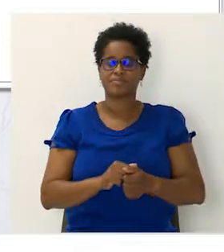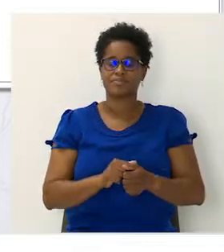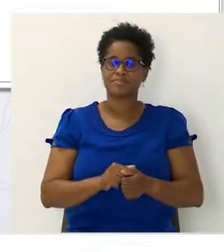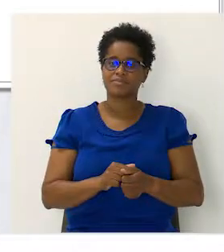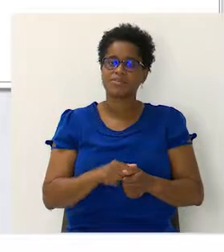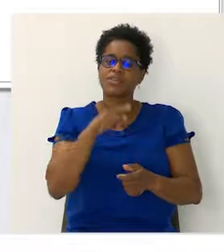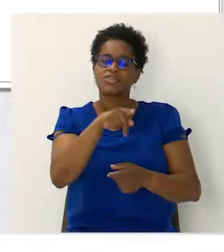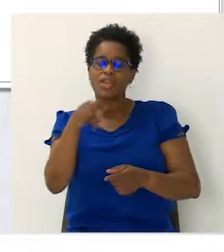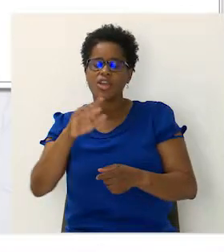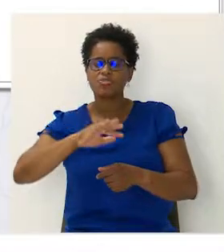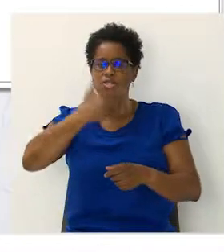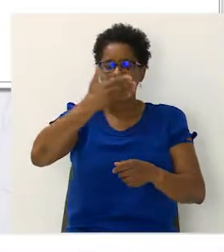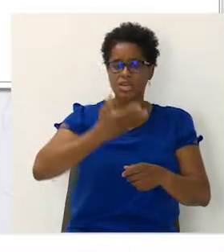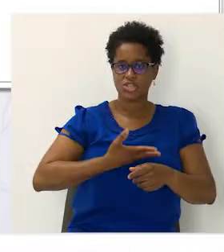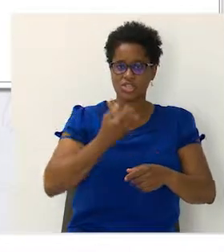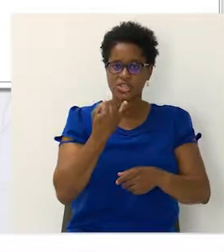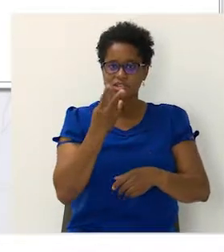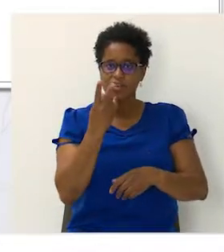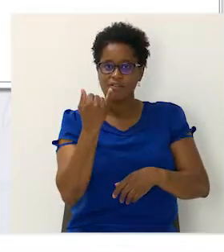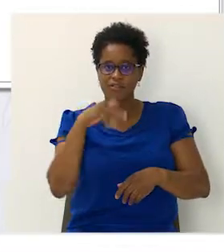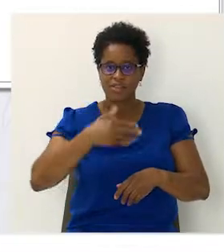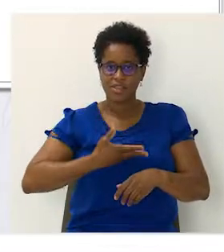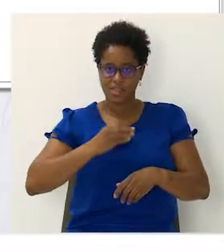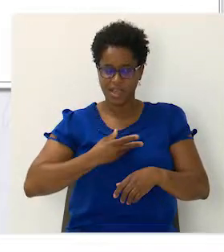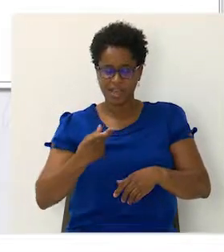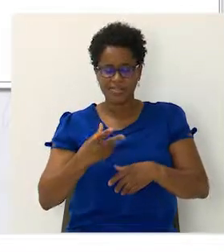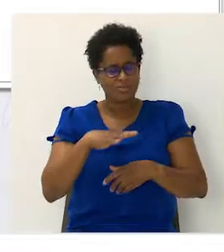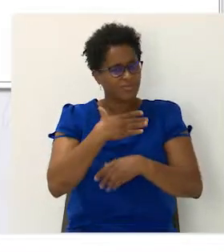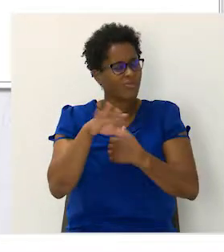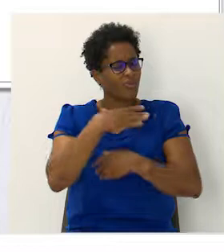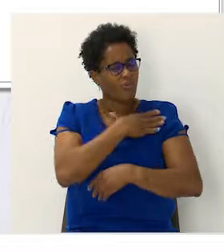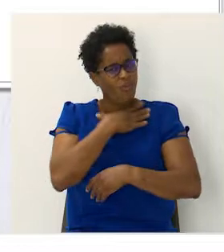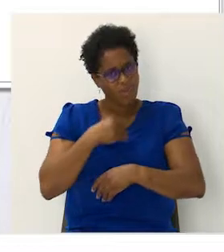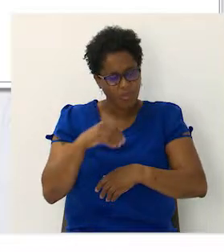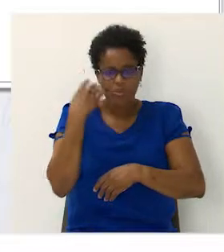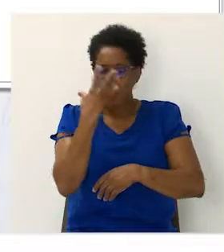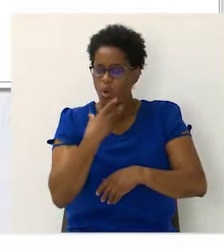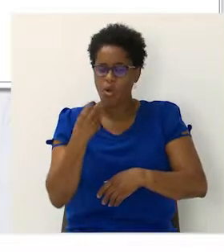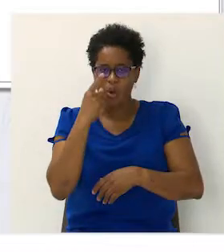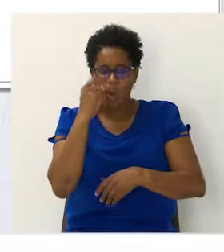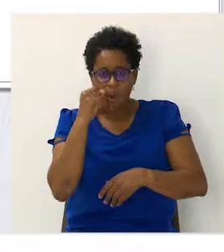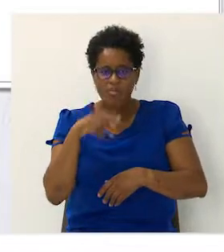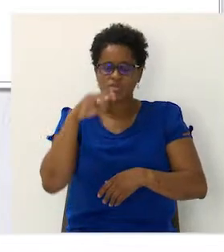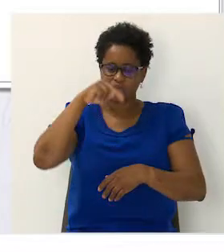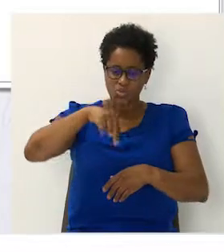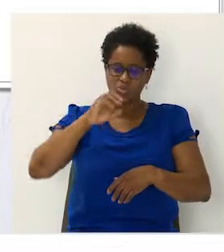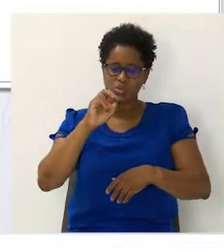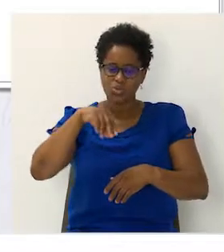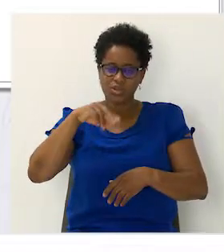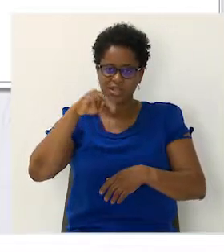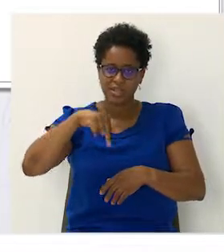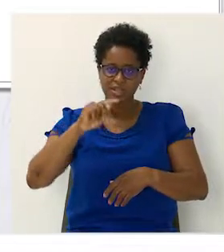Indicar as principais divindades adoradas pelos homens no Neolítico, justificar